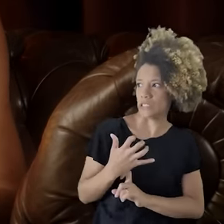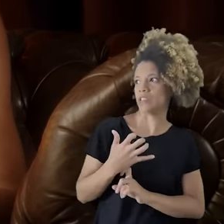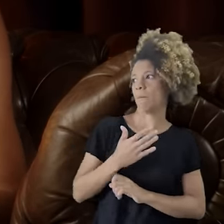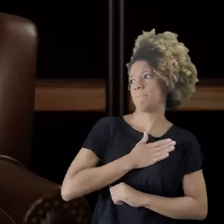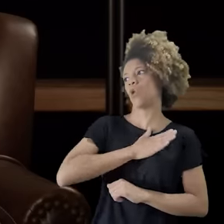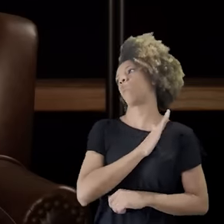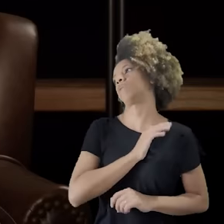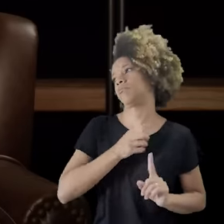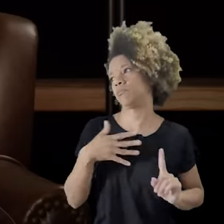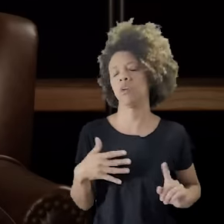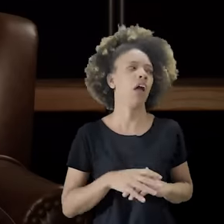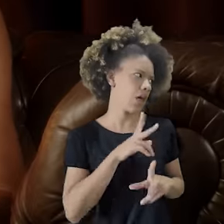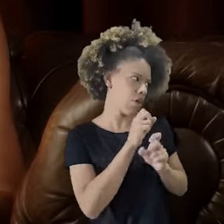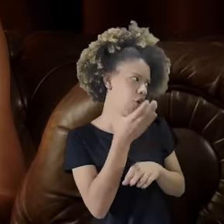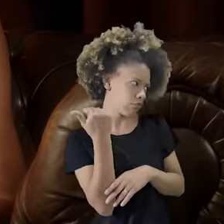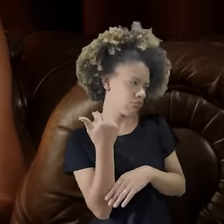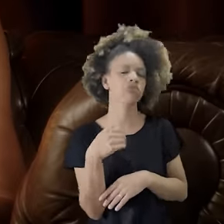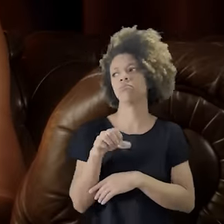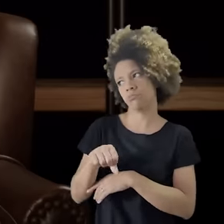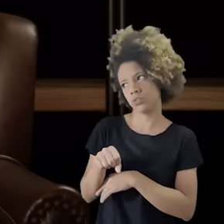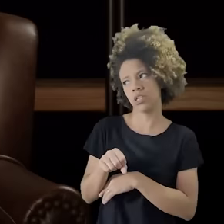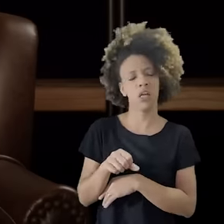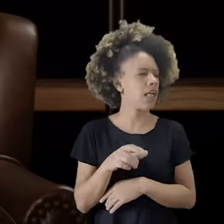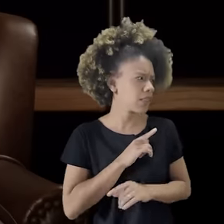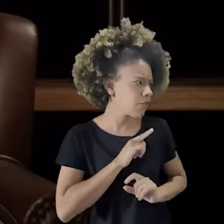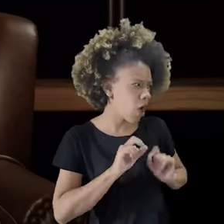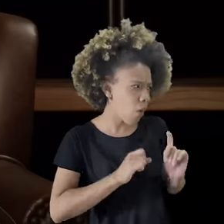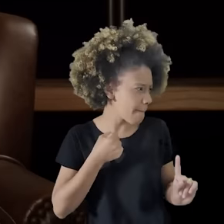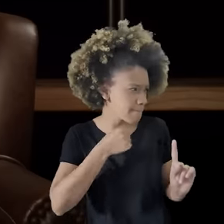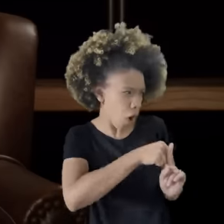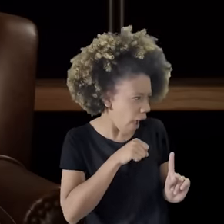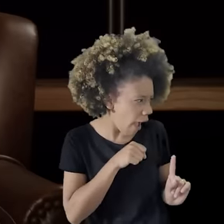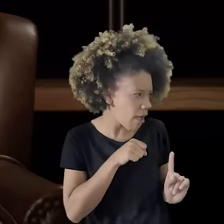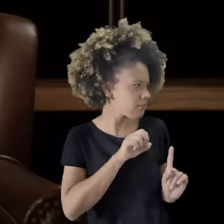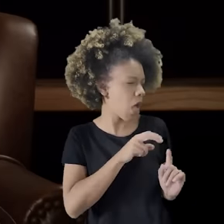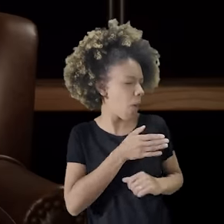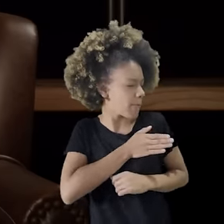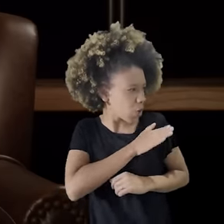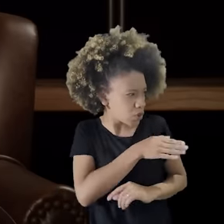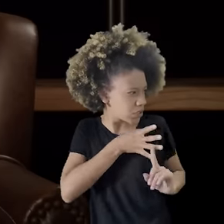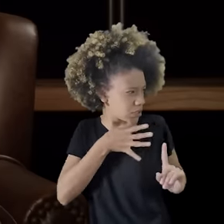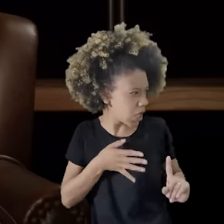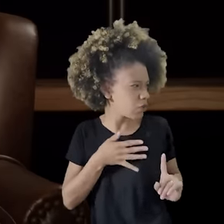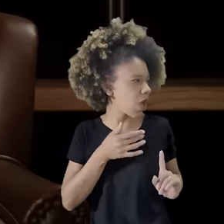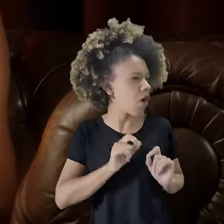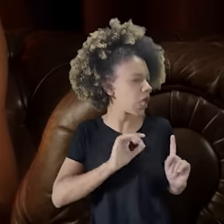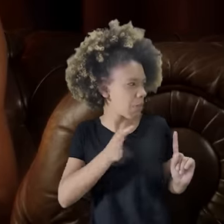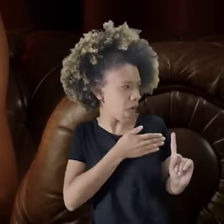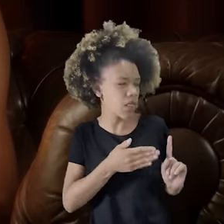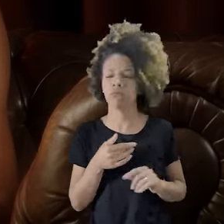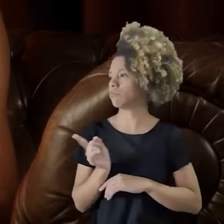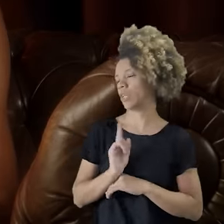eu morria de medo disso naquela época era muito forte muito forte tanto é que você tomou alguma porrada de alguém você tomou preconceito assim alguém bateu em você